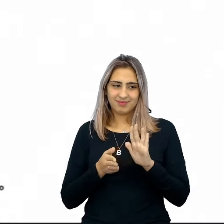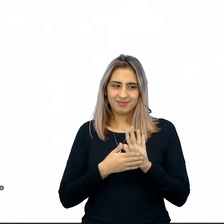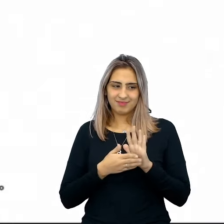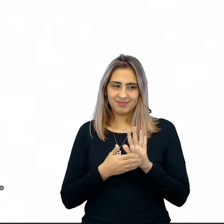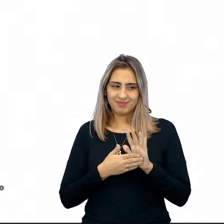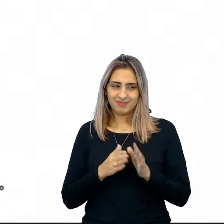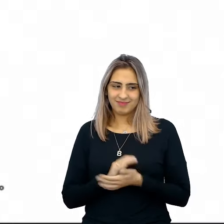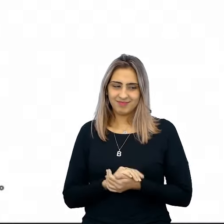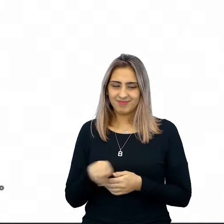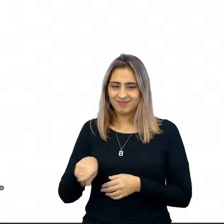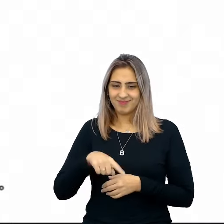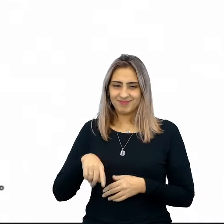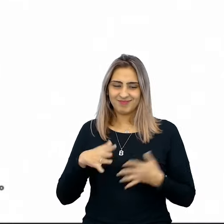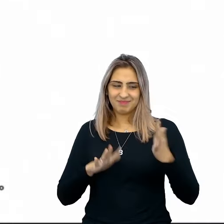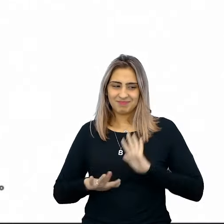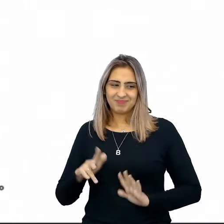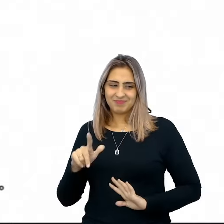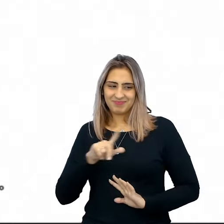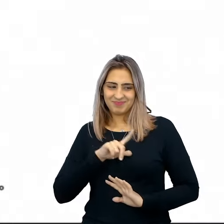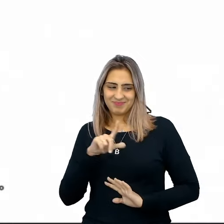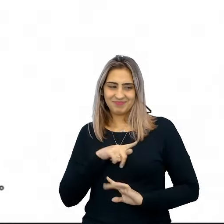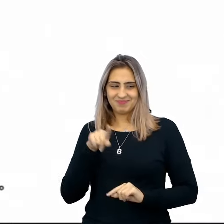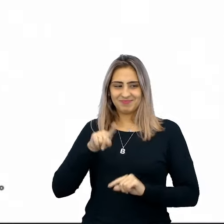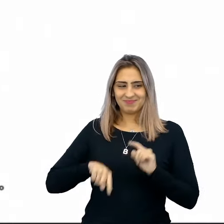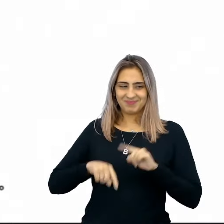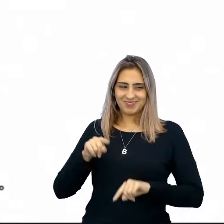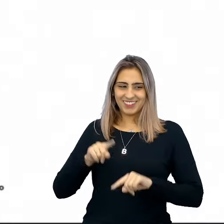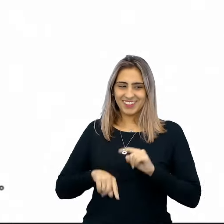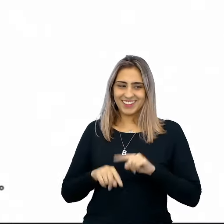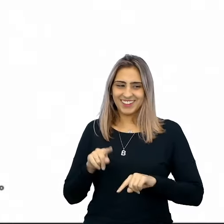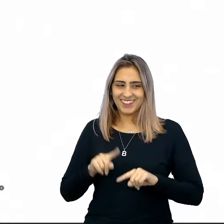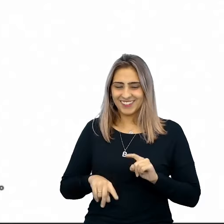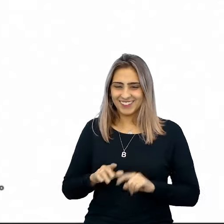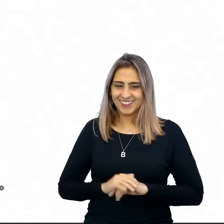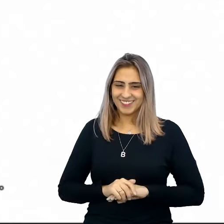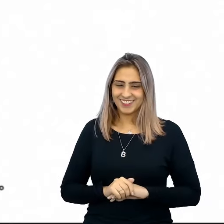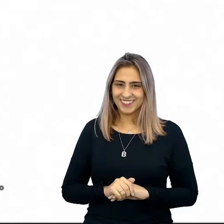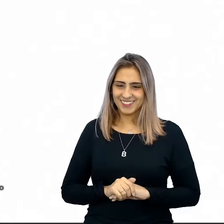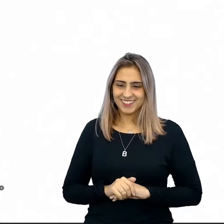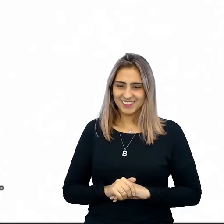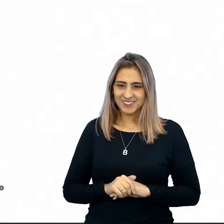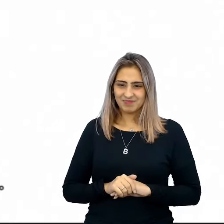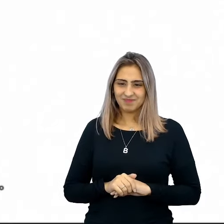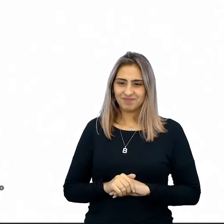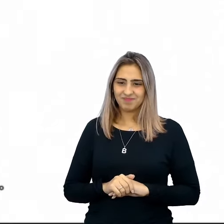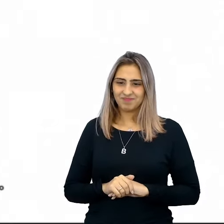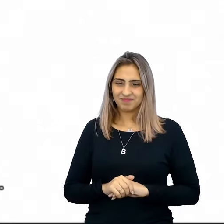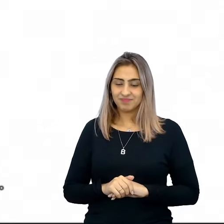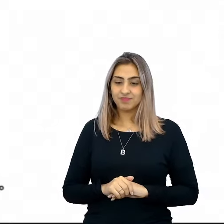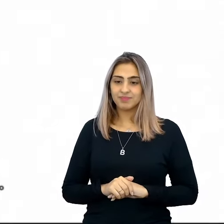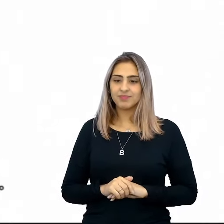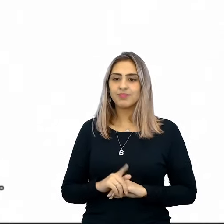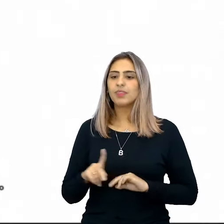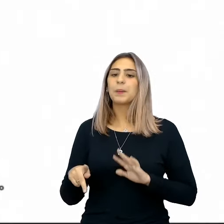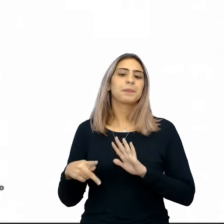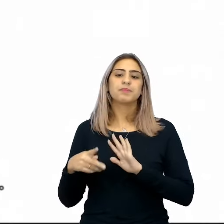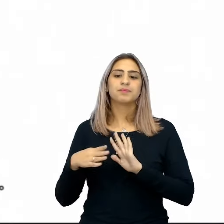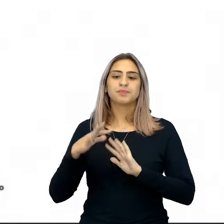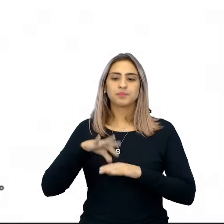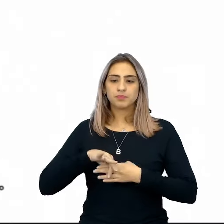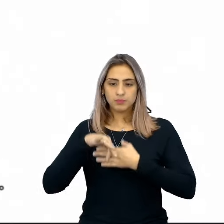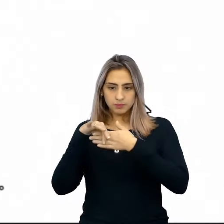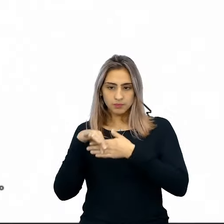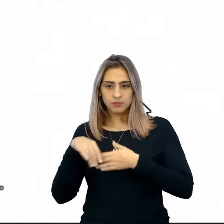talvez você já até tenha esse material, já tenha trabalhado esse material, e ele é um material muito potente para a gente trabalhar o